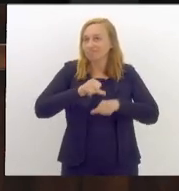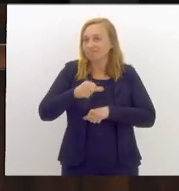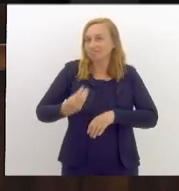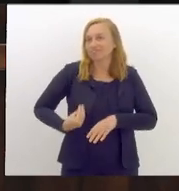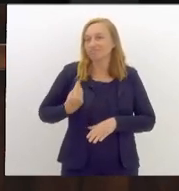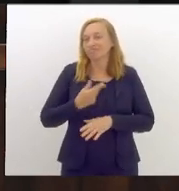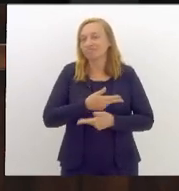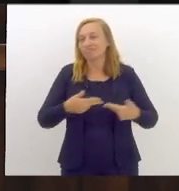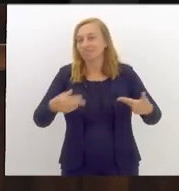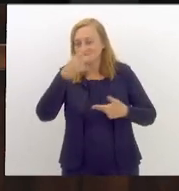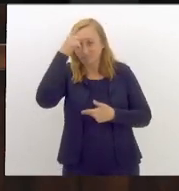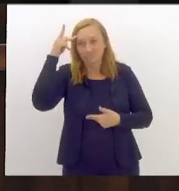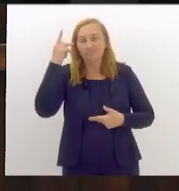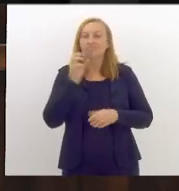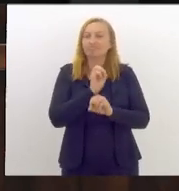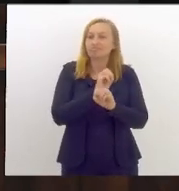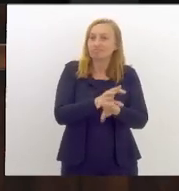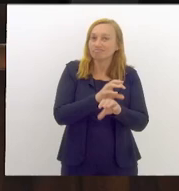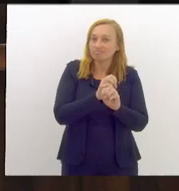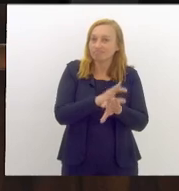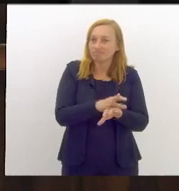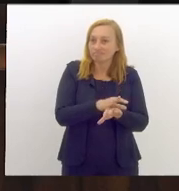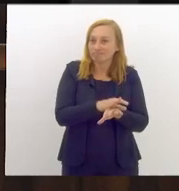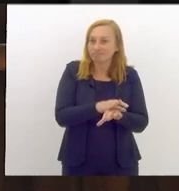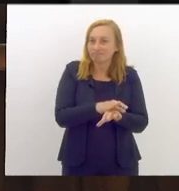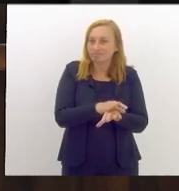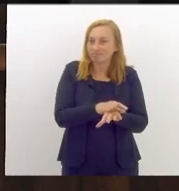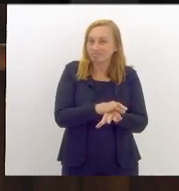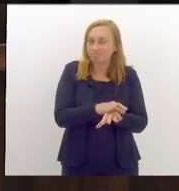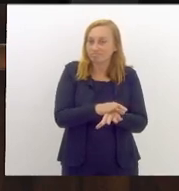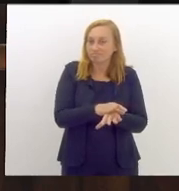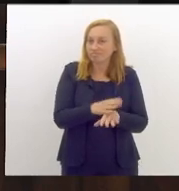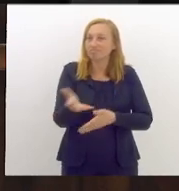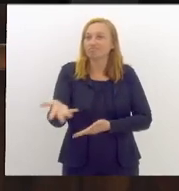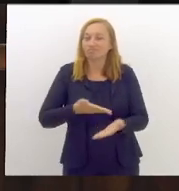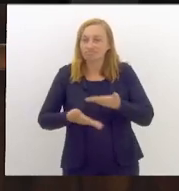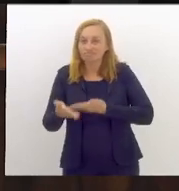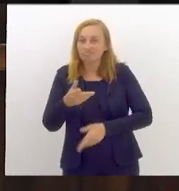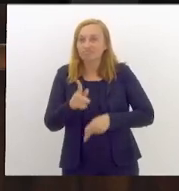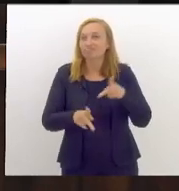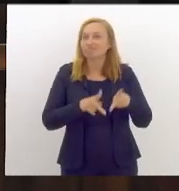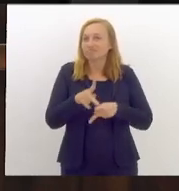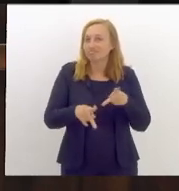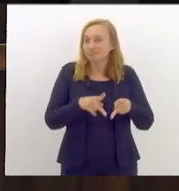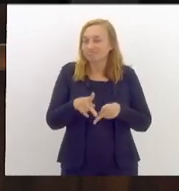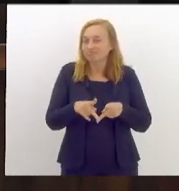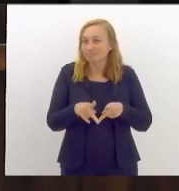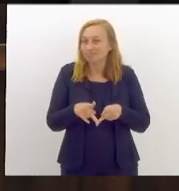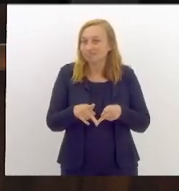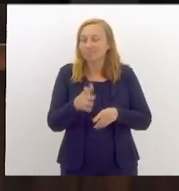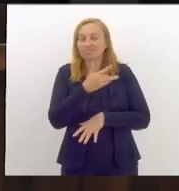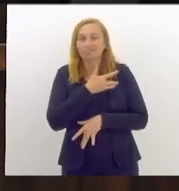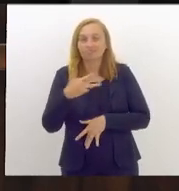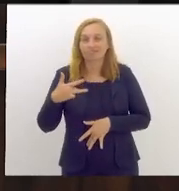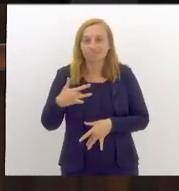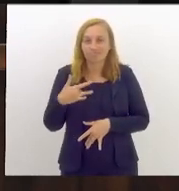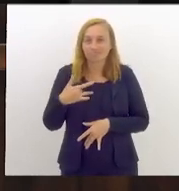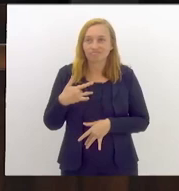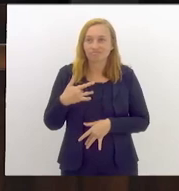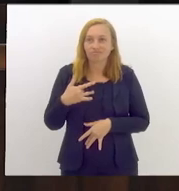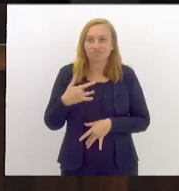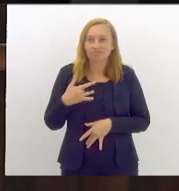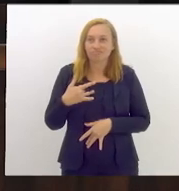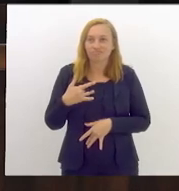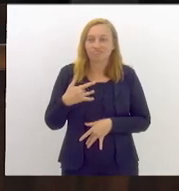a vida de muitas pessoas através da educação através da Participação Popular através da Saúde